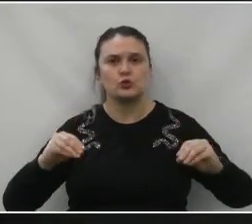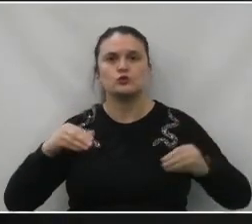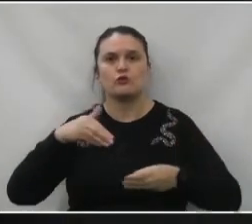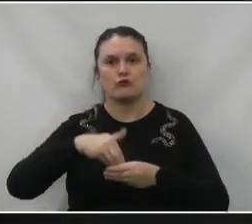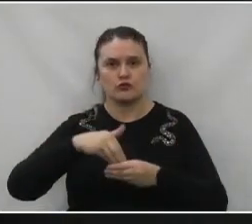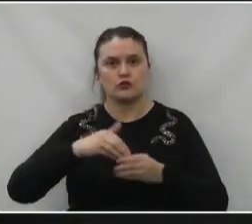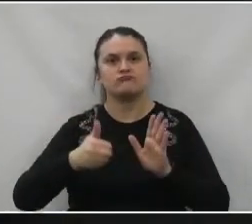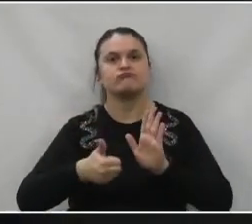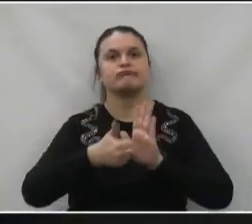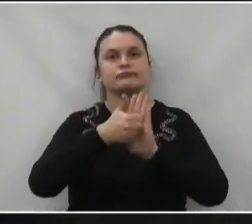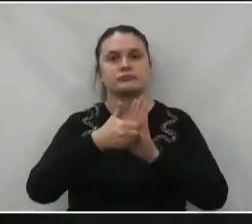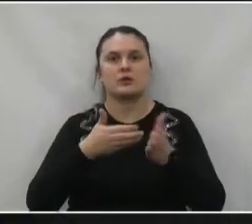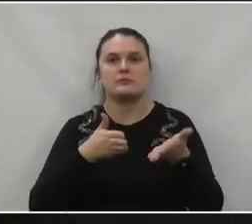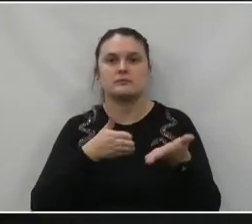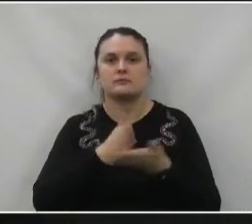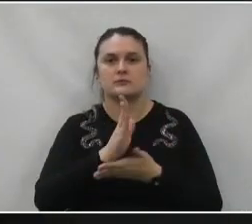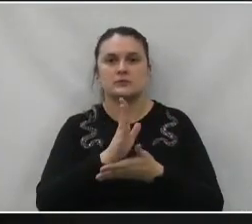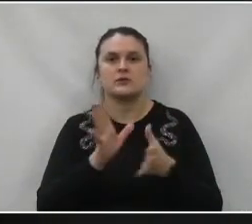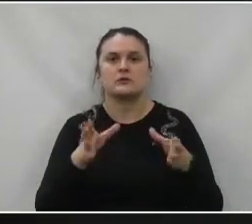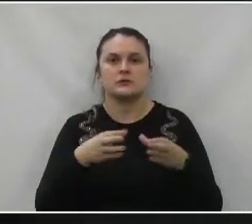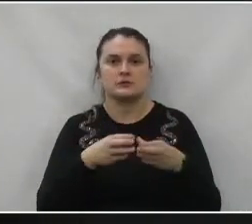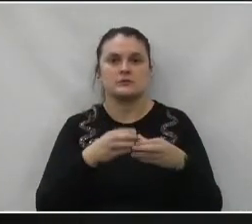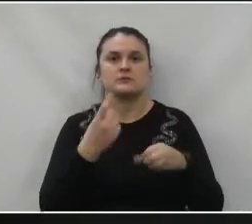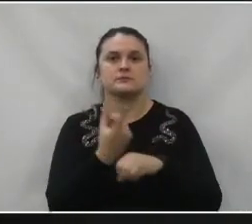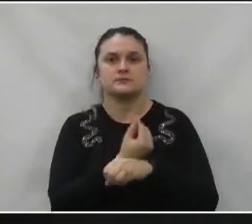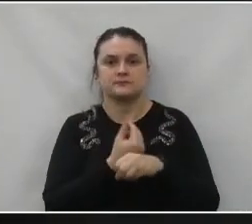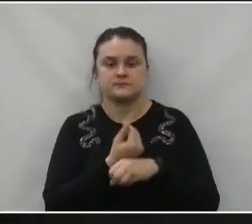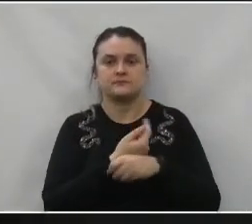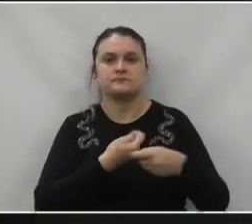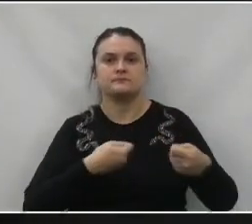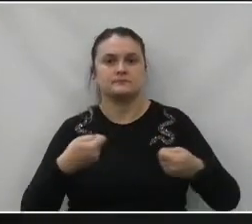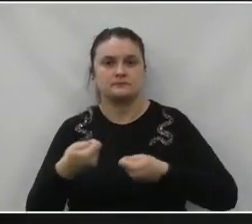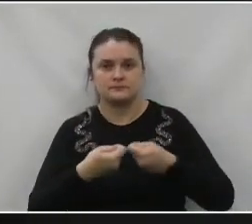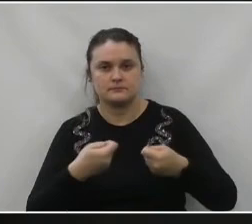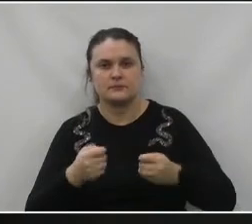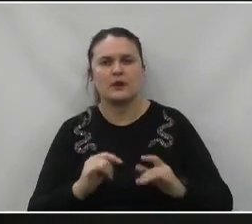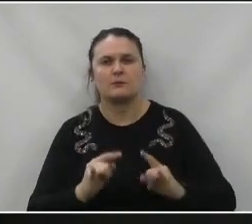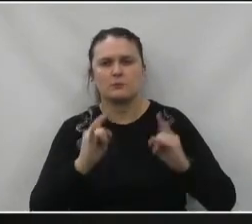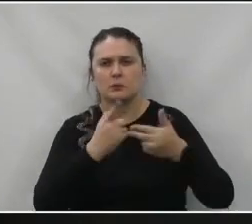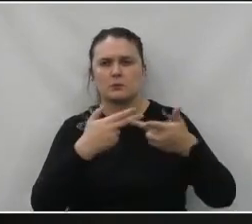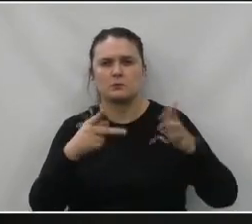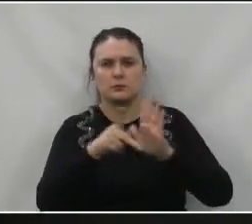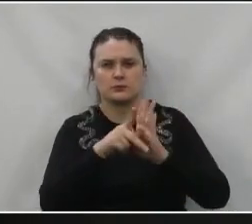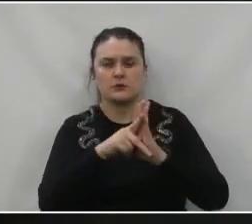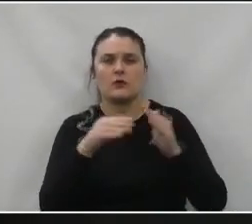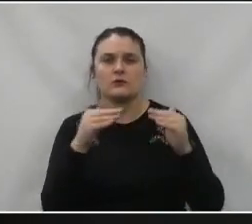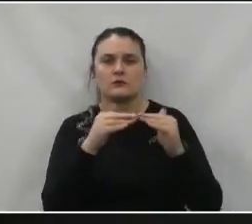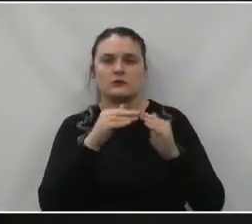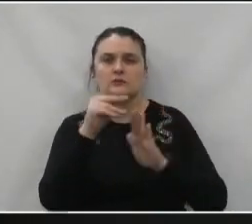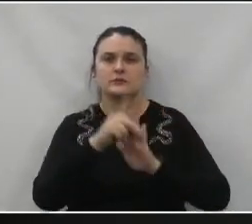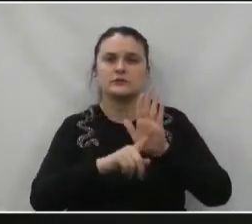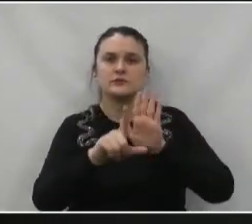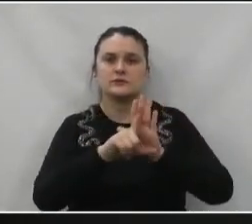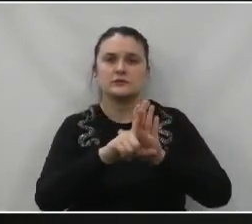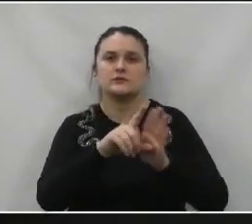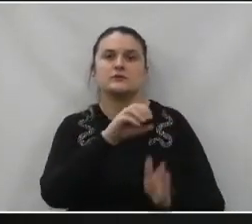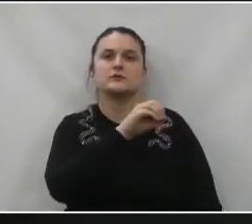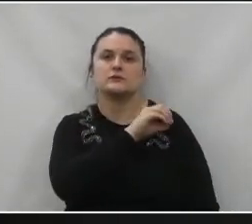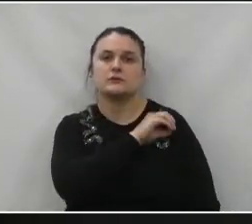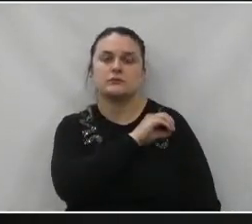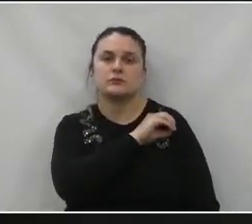Aprovado o parecer fundamentado da Comissão de Finanças, Orçamento e Patrimônio. Favorável ao projeto de